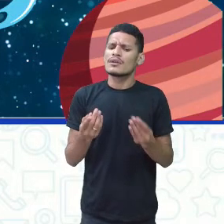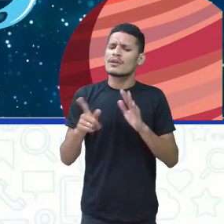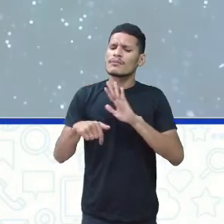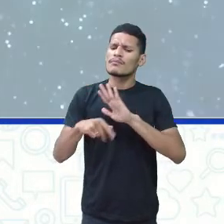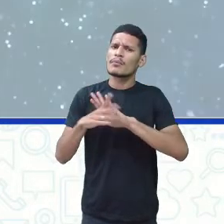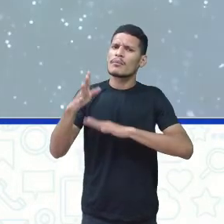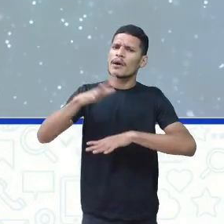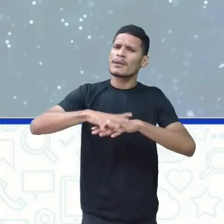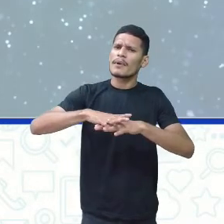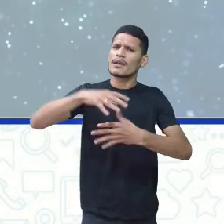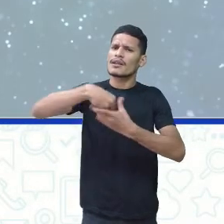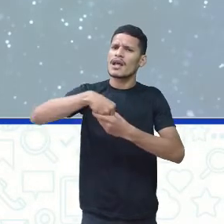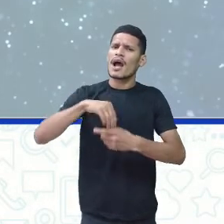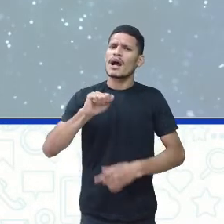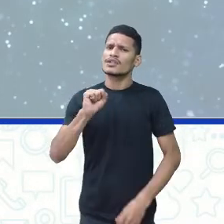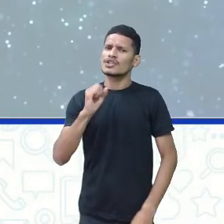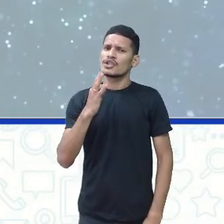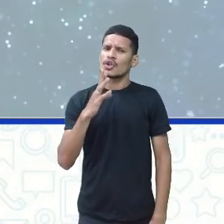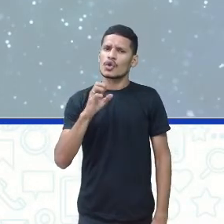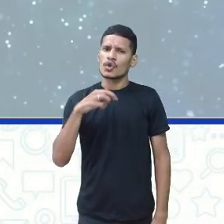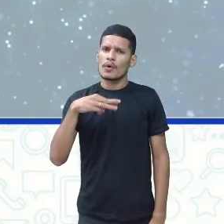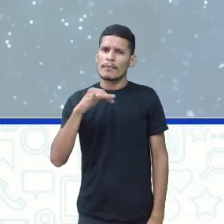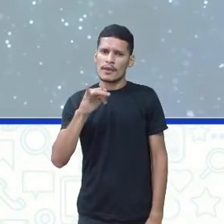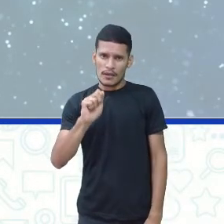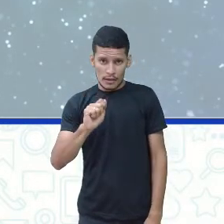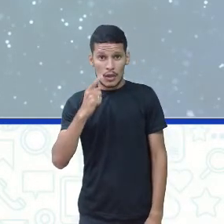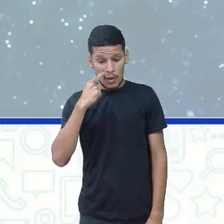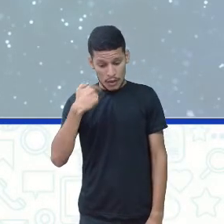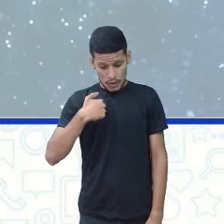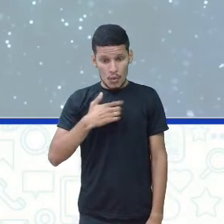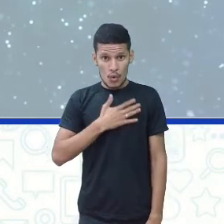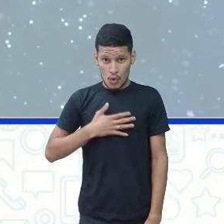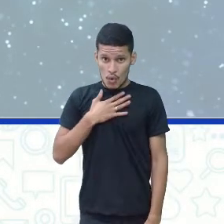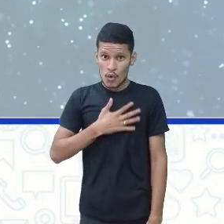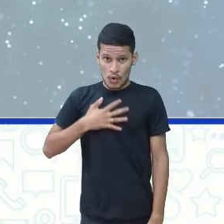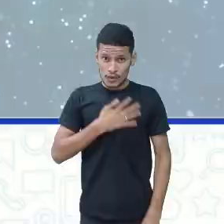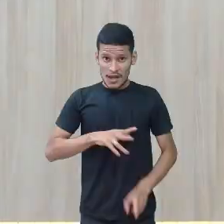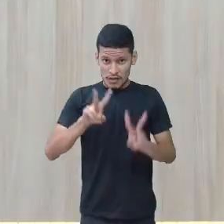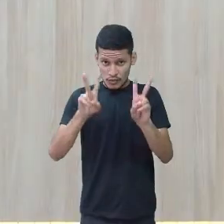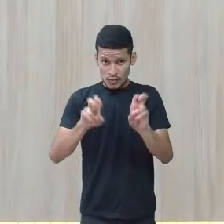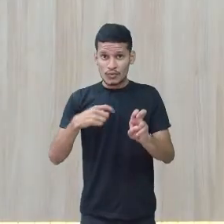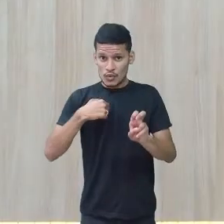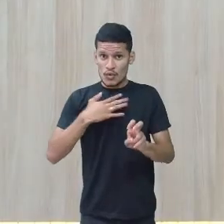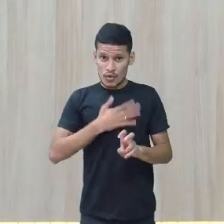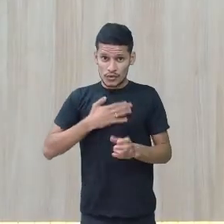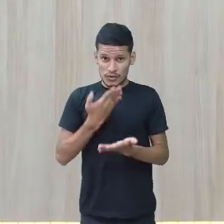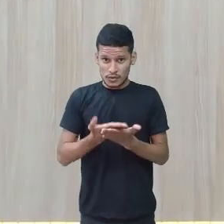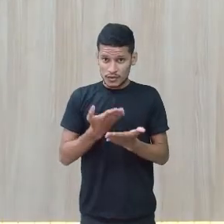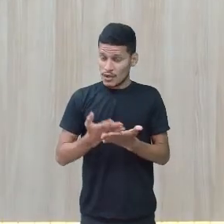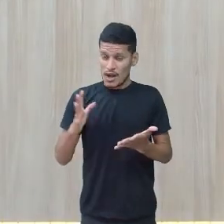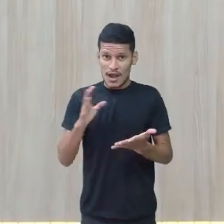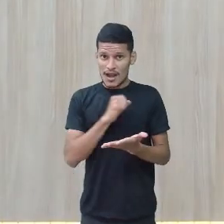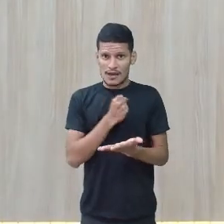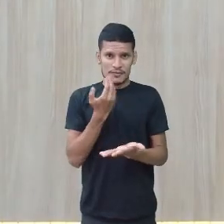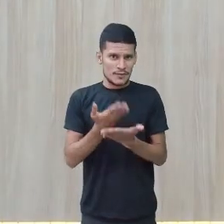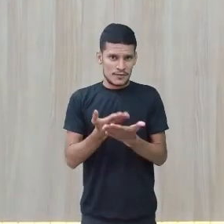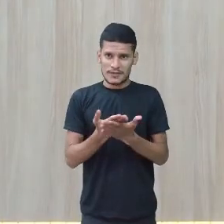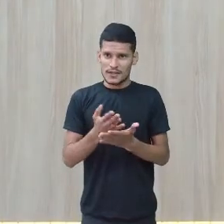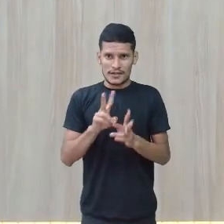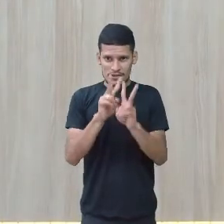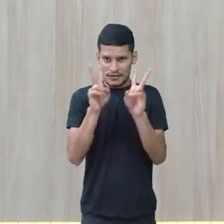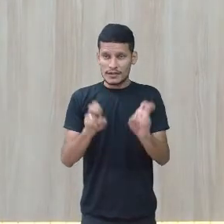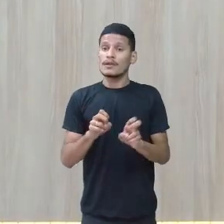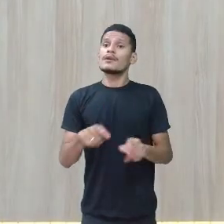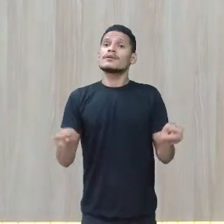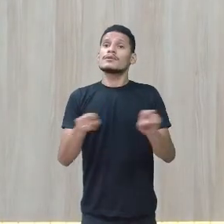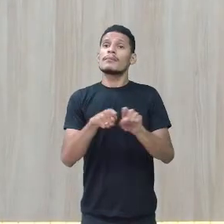tem a ver com astronomia, né? Além de ser um assunto que eu gosto muito de estudar, inclusive, adoro esse assunto, a